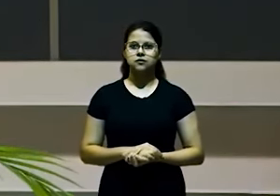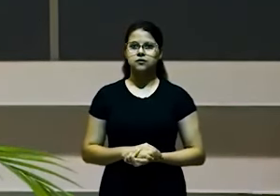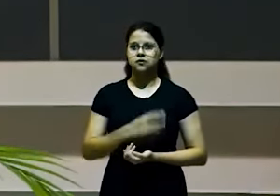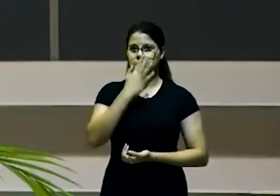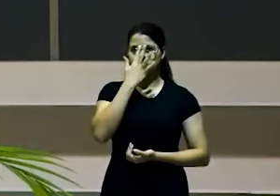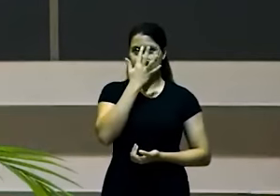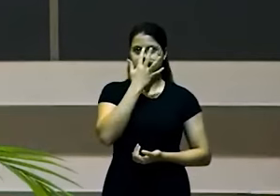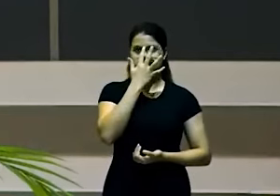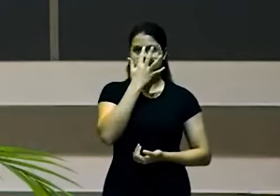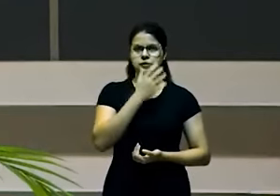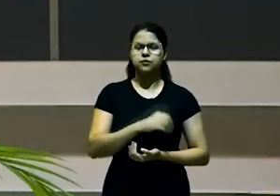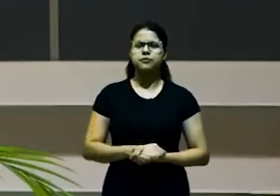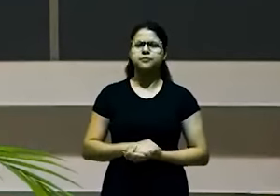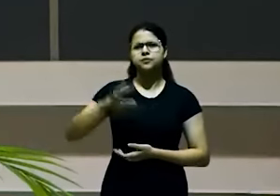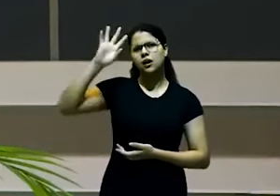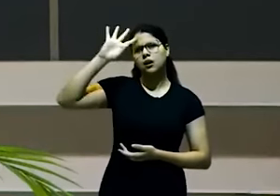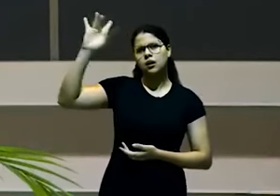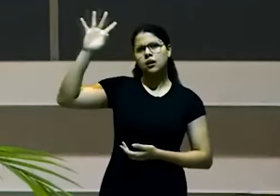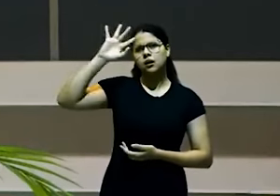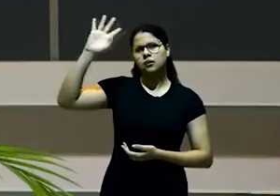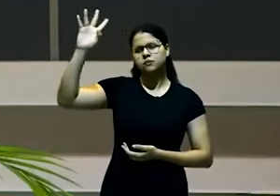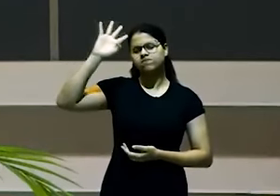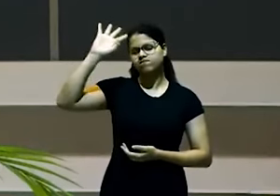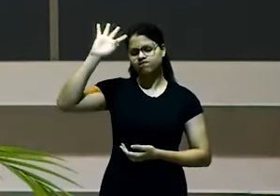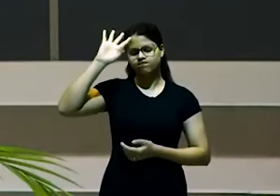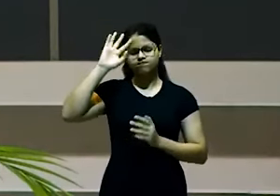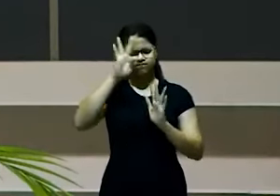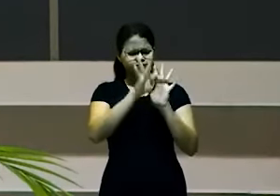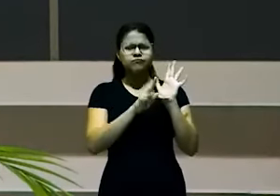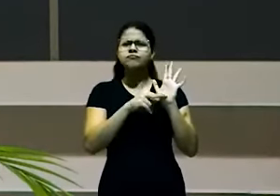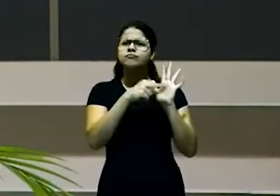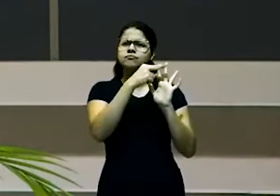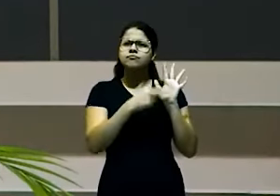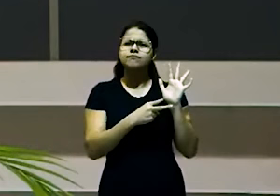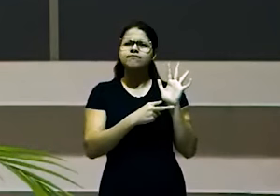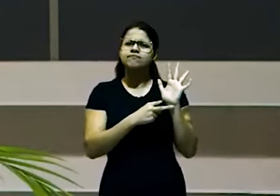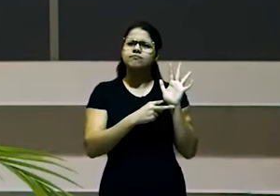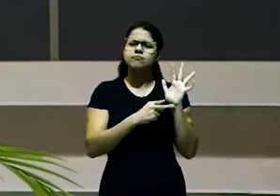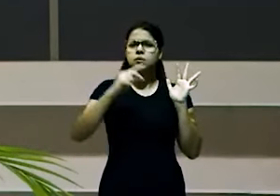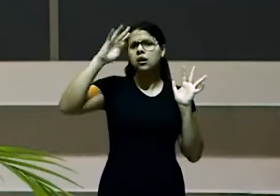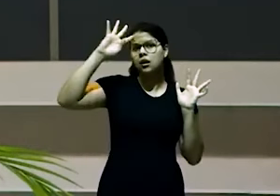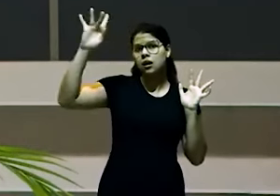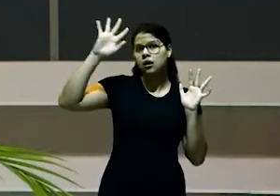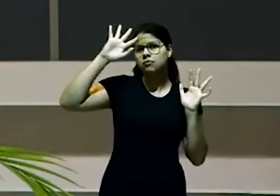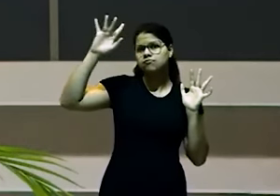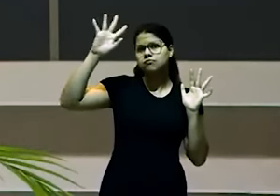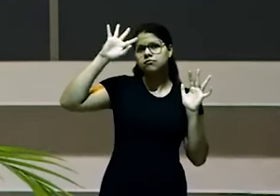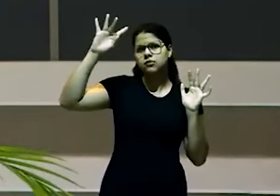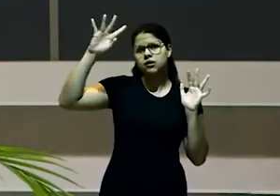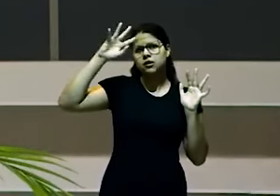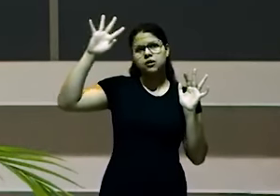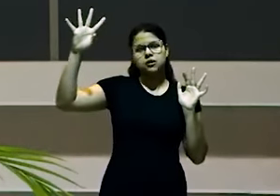pensando nessa palavra Eu Fiquei imaginando que se por um